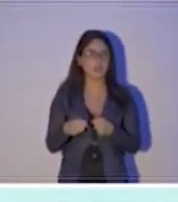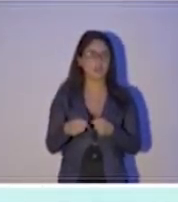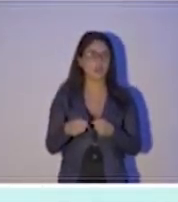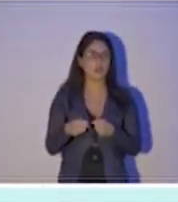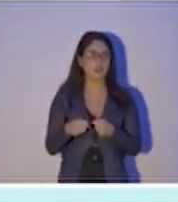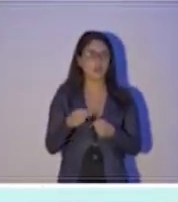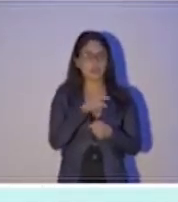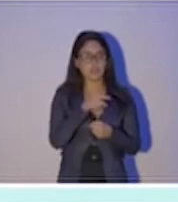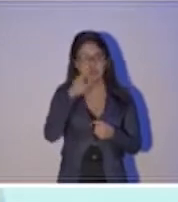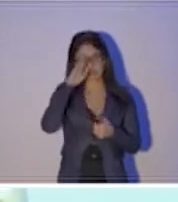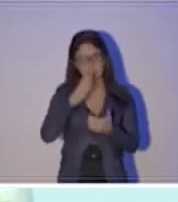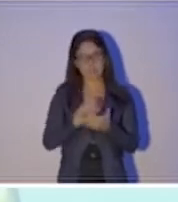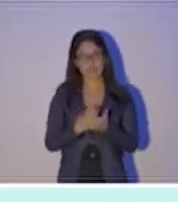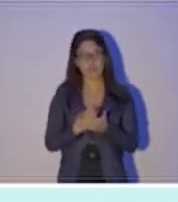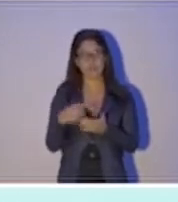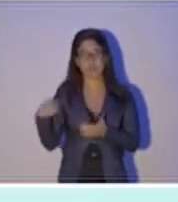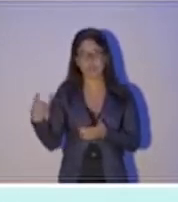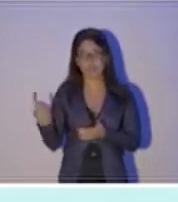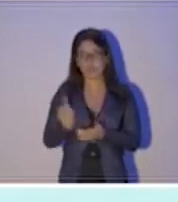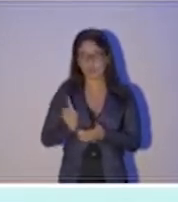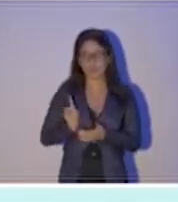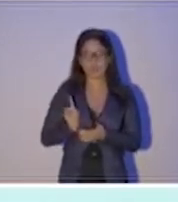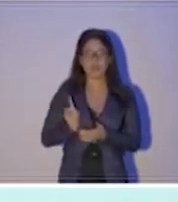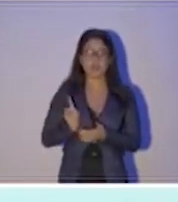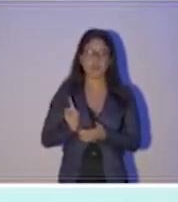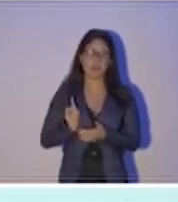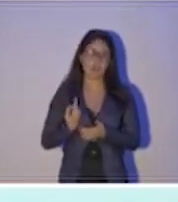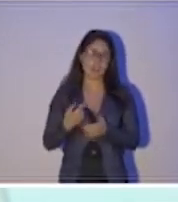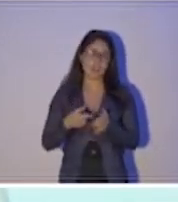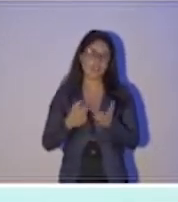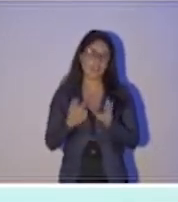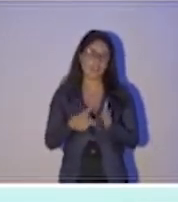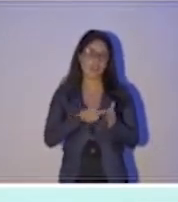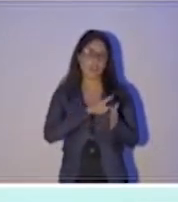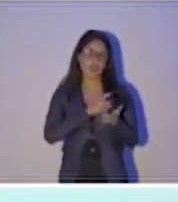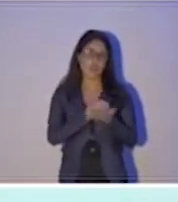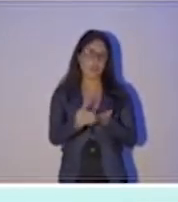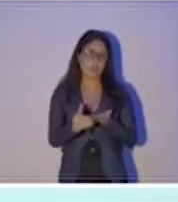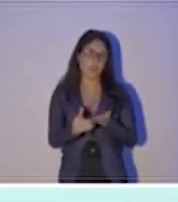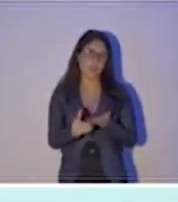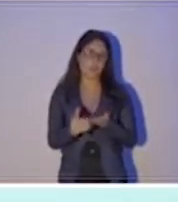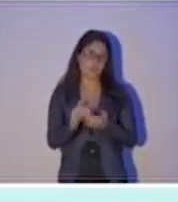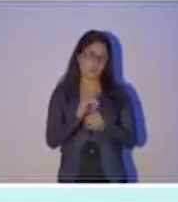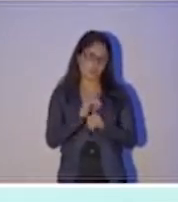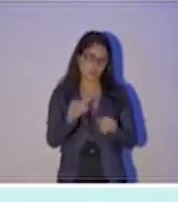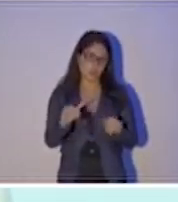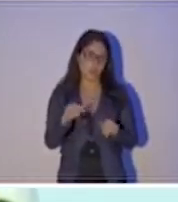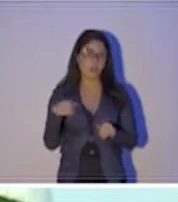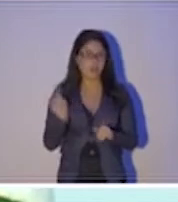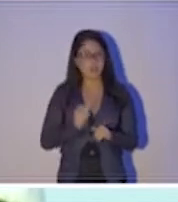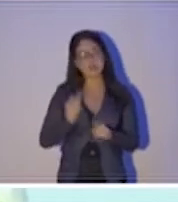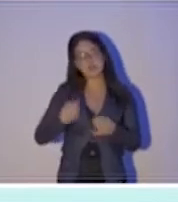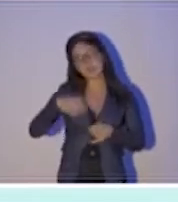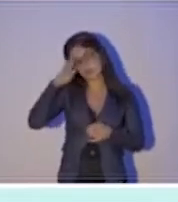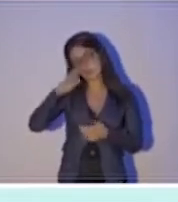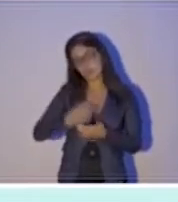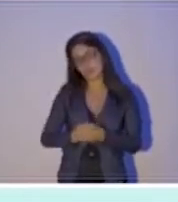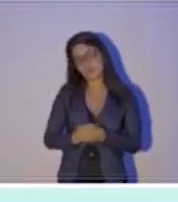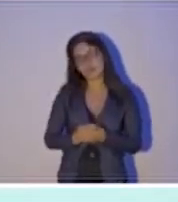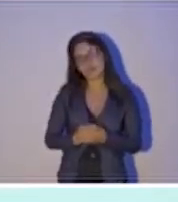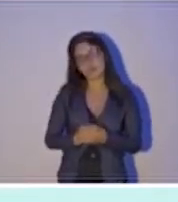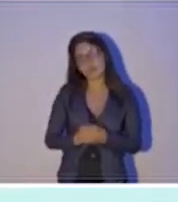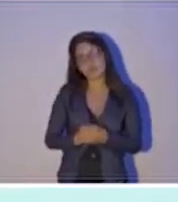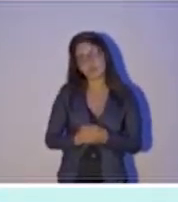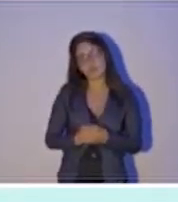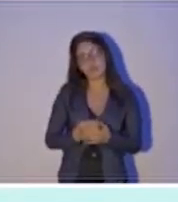que vocês acreditem na gente, porque, é que nem eu falei no começo, vou repetir, a gente precisa de confiança. A gente vem de